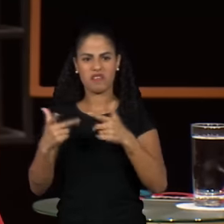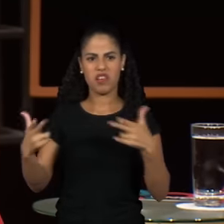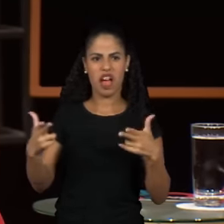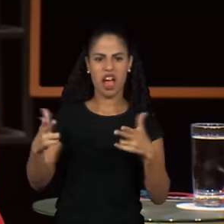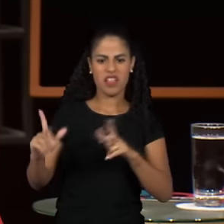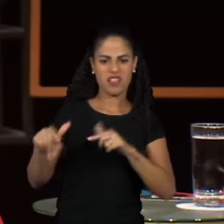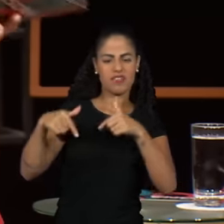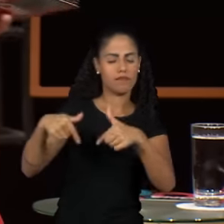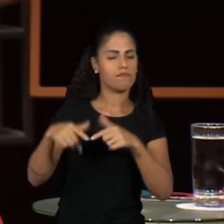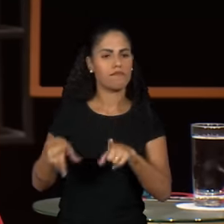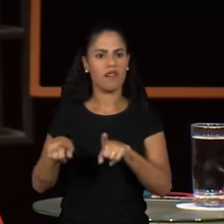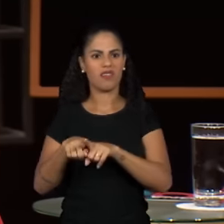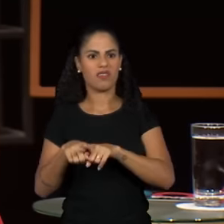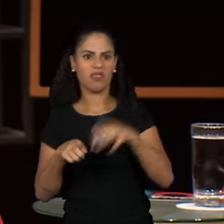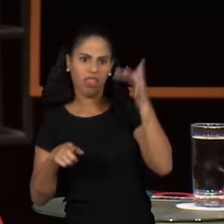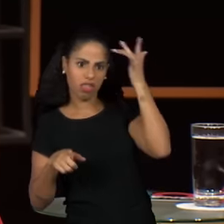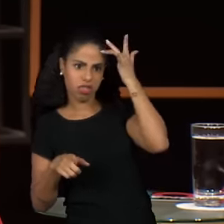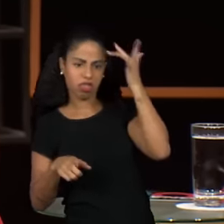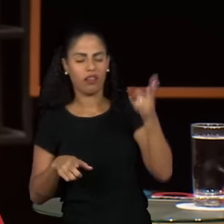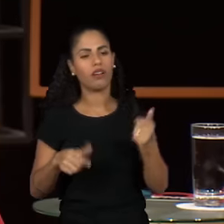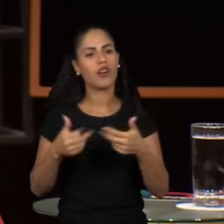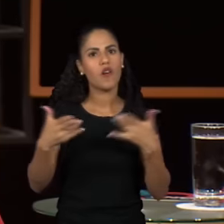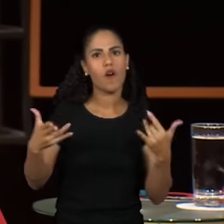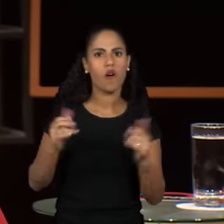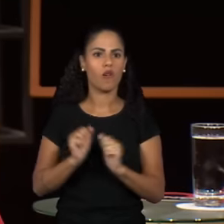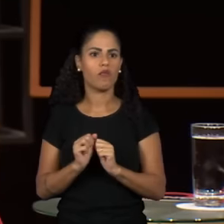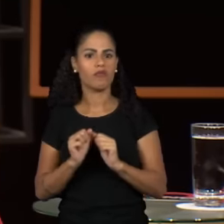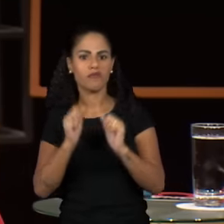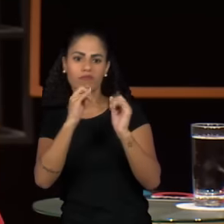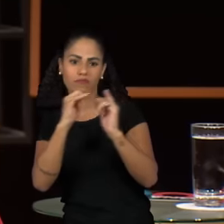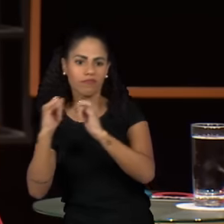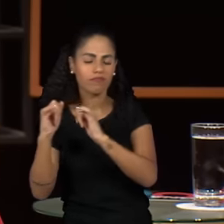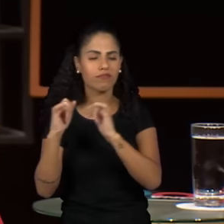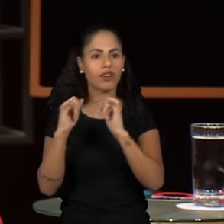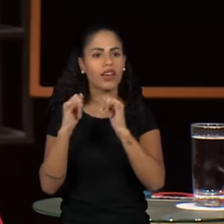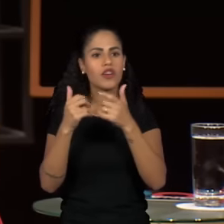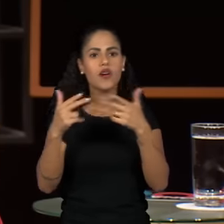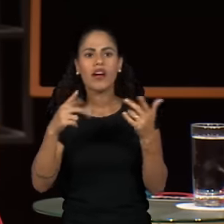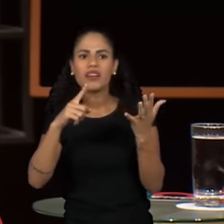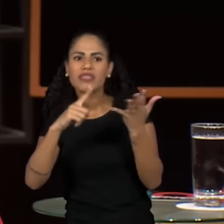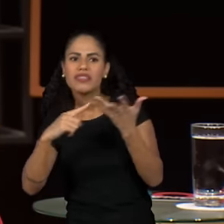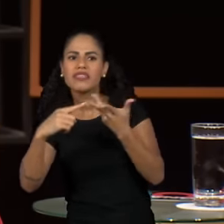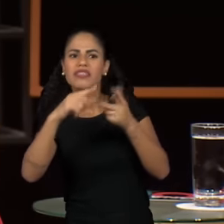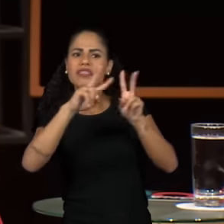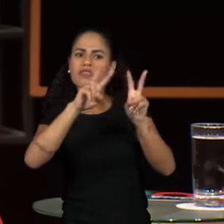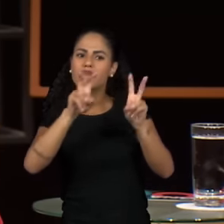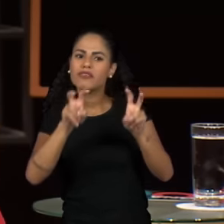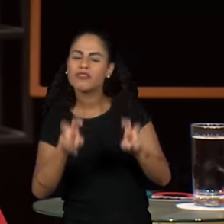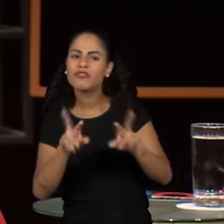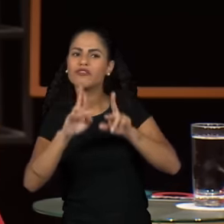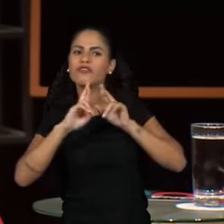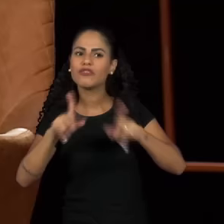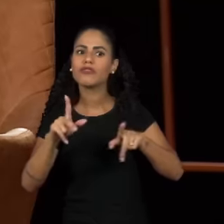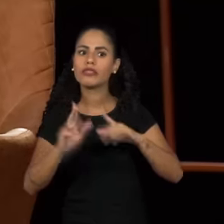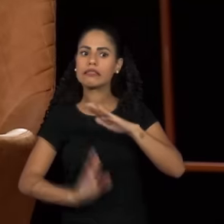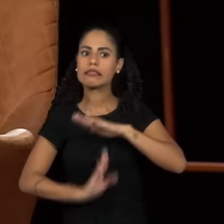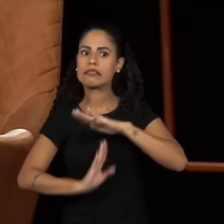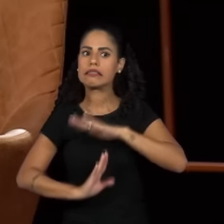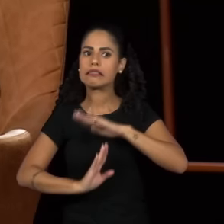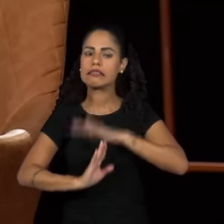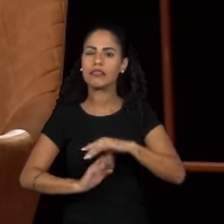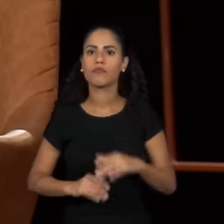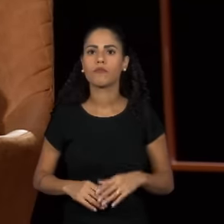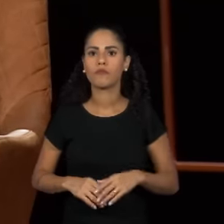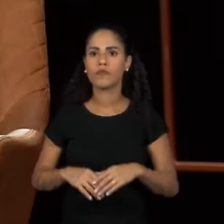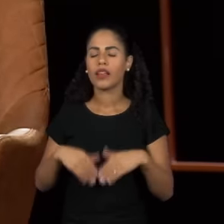o absurdo flerta com o surreal ali naquela coisa, coloca os atores, às vezes, em situações limites. Eu não podia